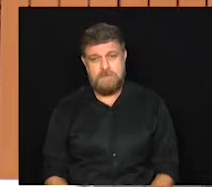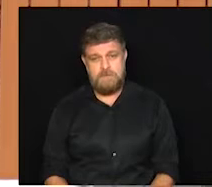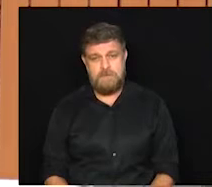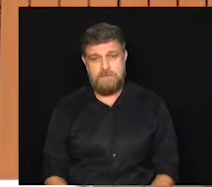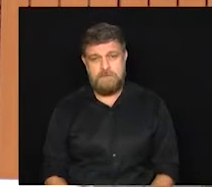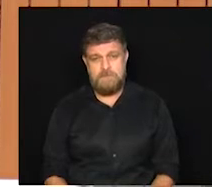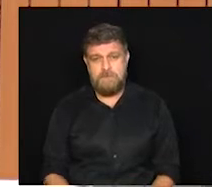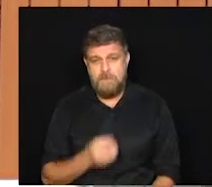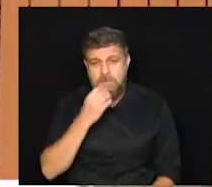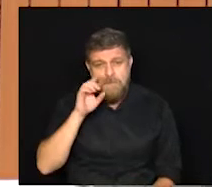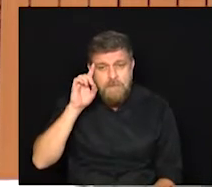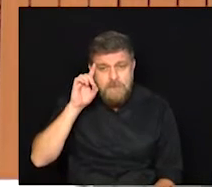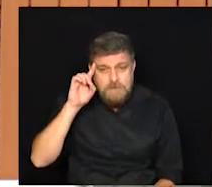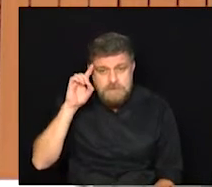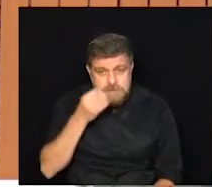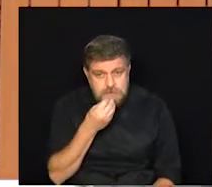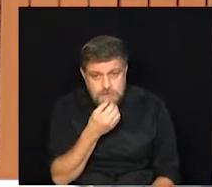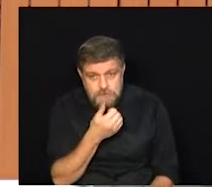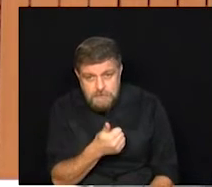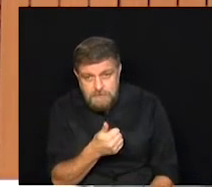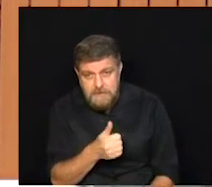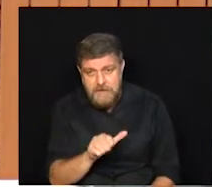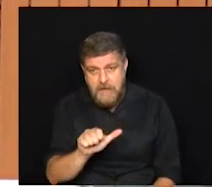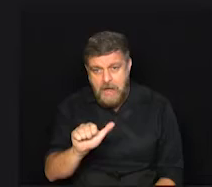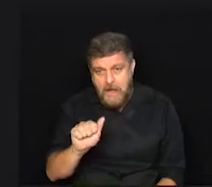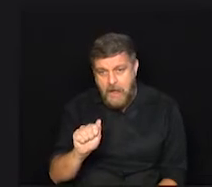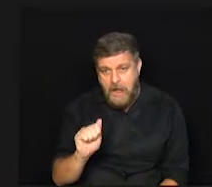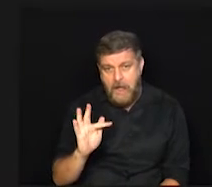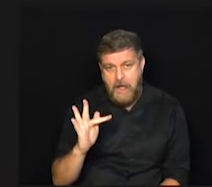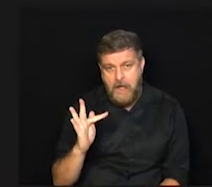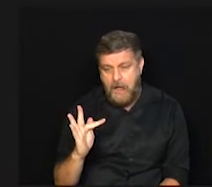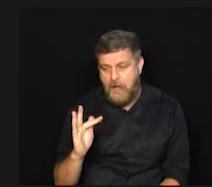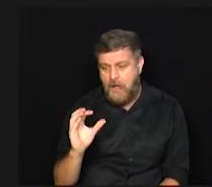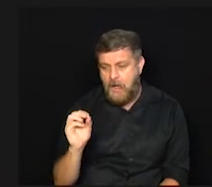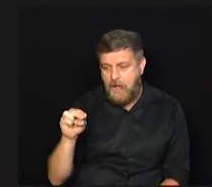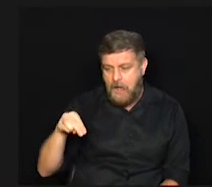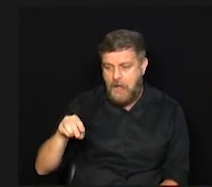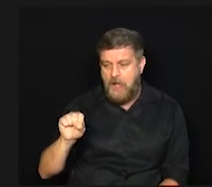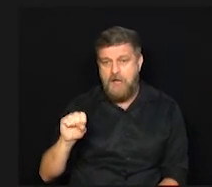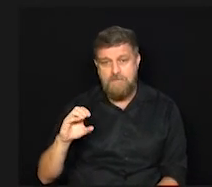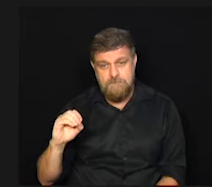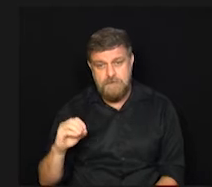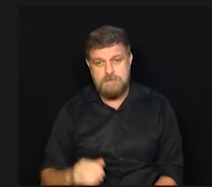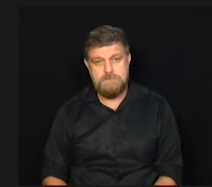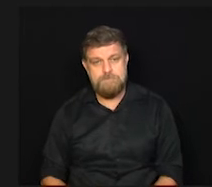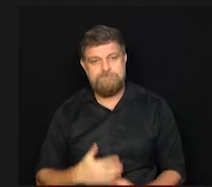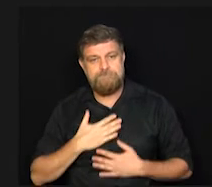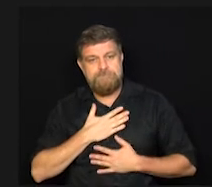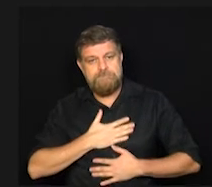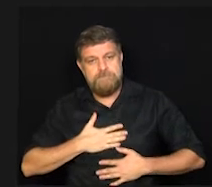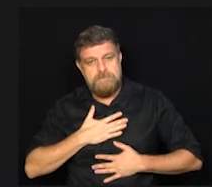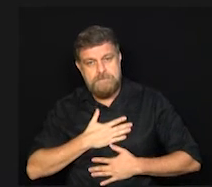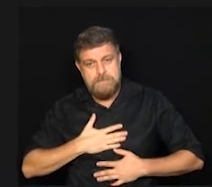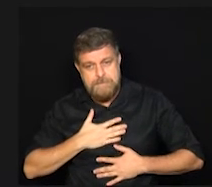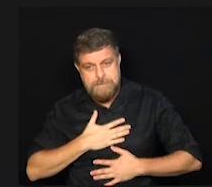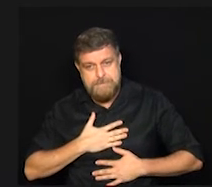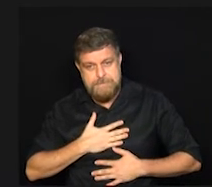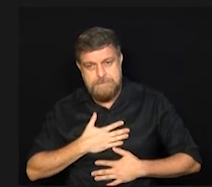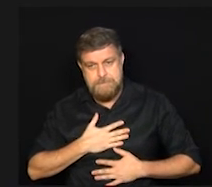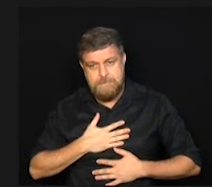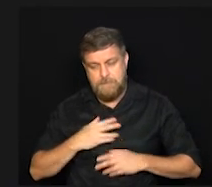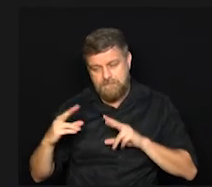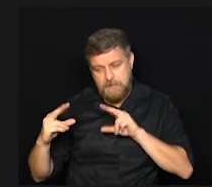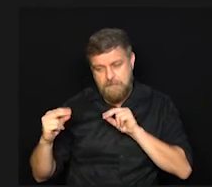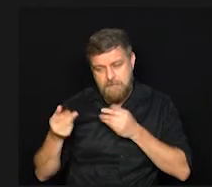Bom dia, Afonso, tudo bem? Bom dia, vereador, tudo bom? Muito bem, um prazer falar com o senhor. O senhor está me ouvindo?